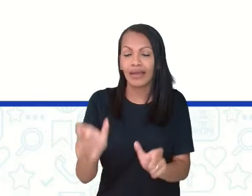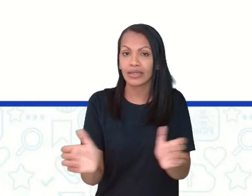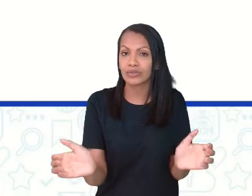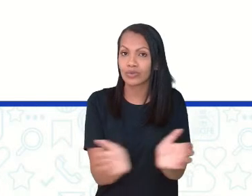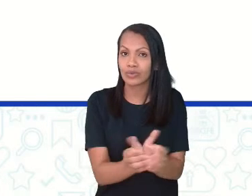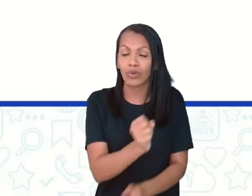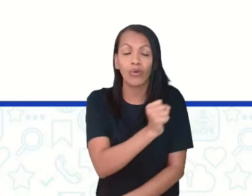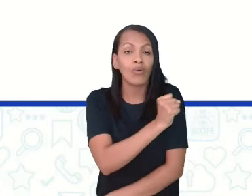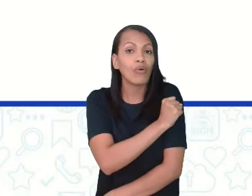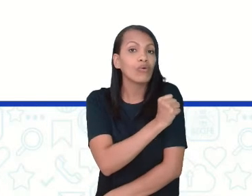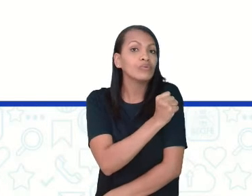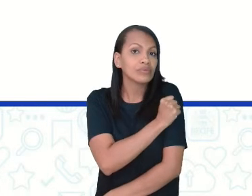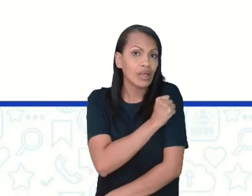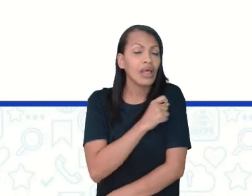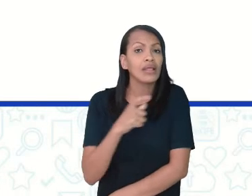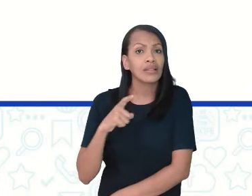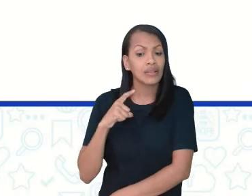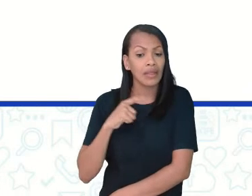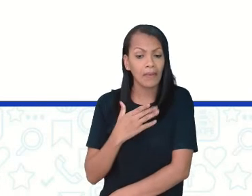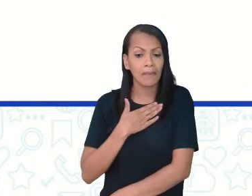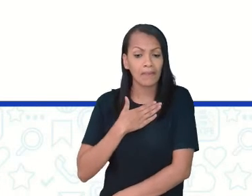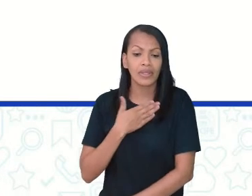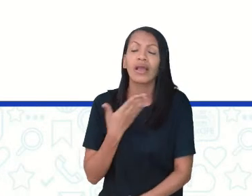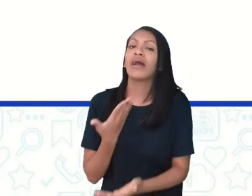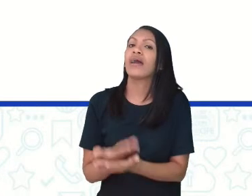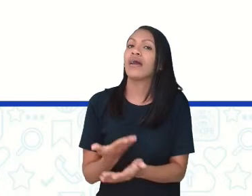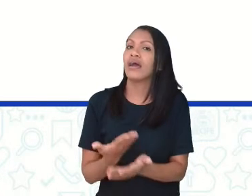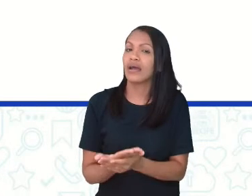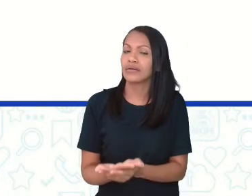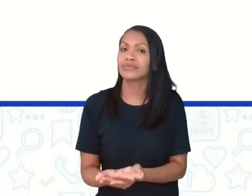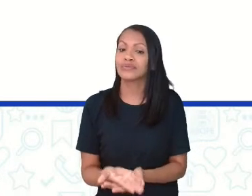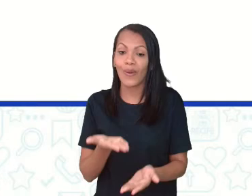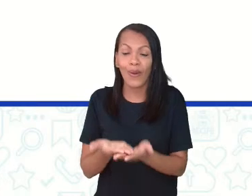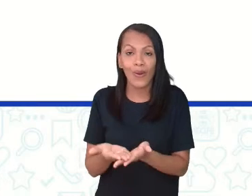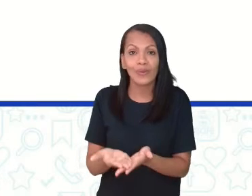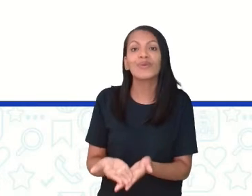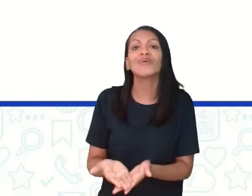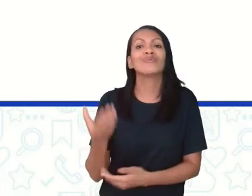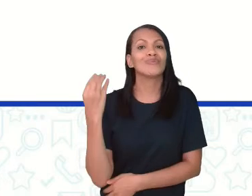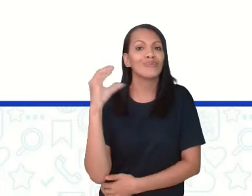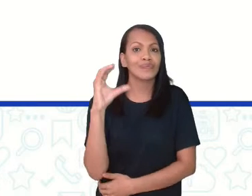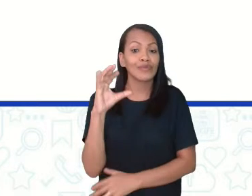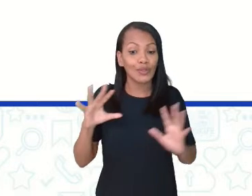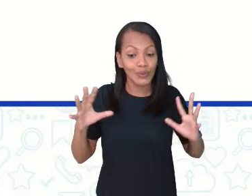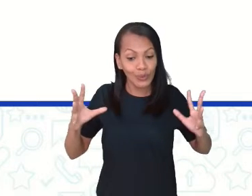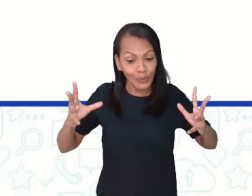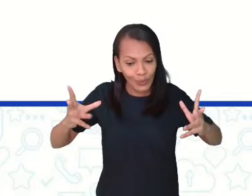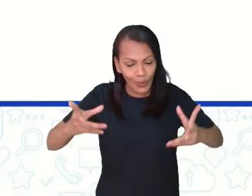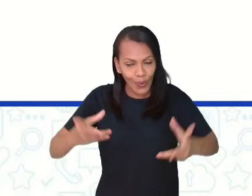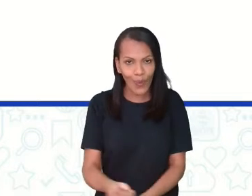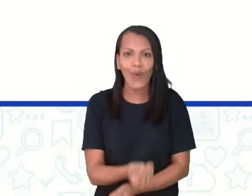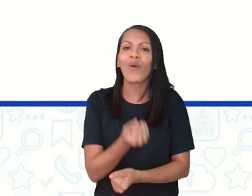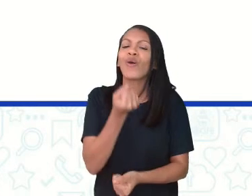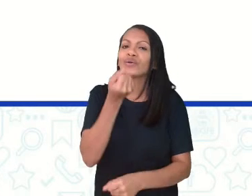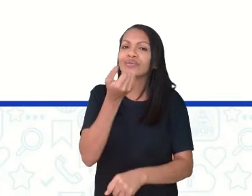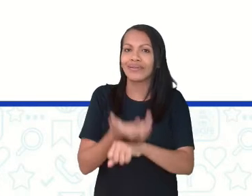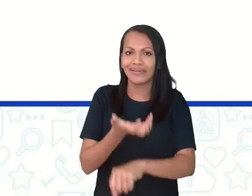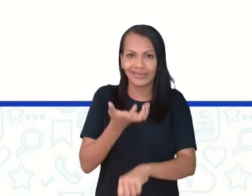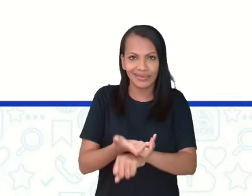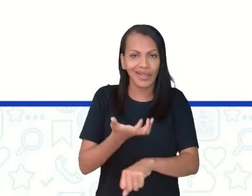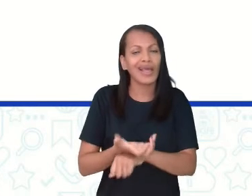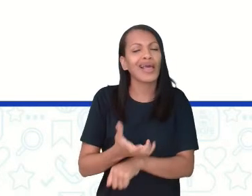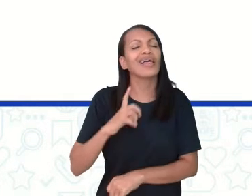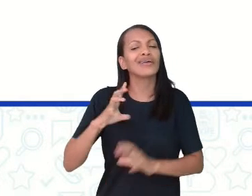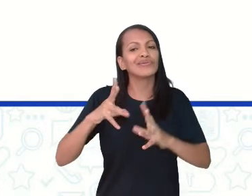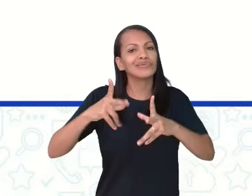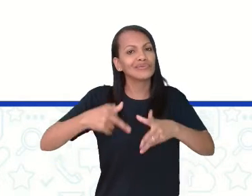8º ano, vai ter a minha aula, a aula do professor Pedro, a aula de ciências e de todos os componentes curriculares que existem